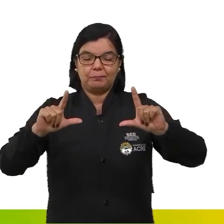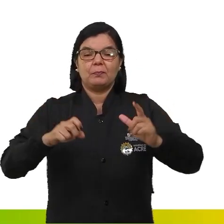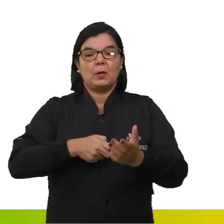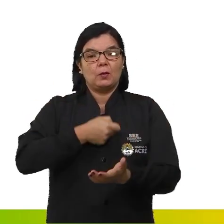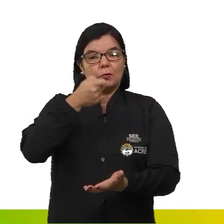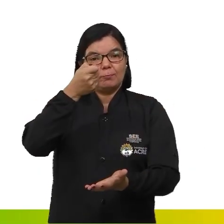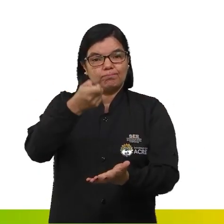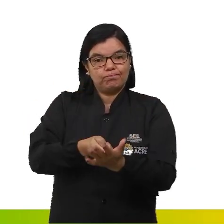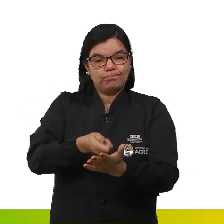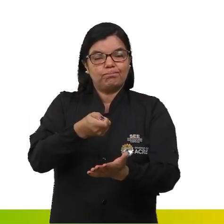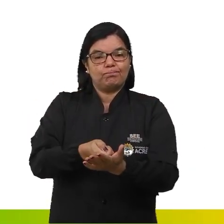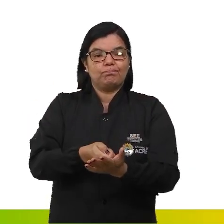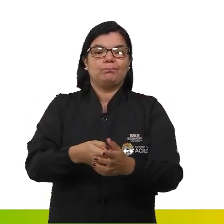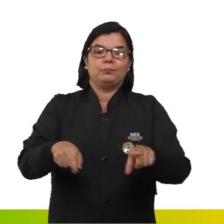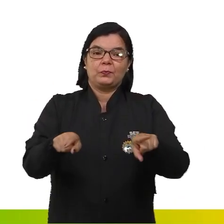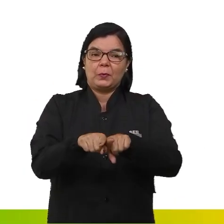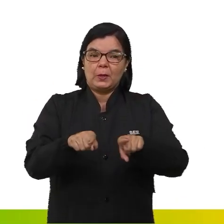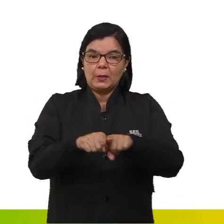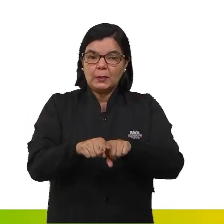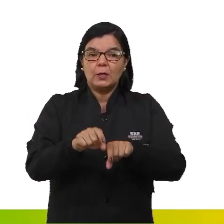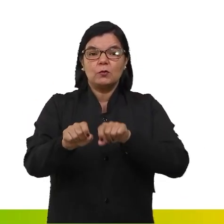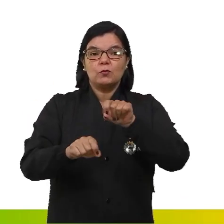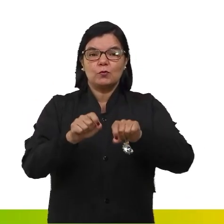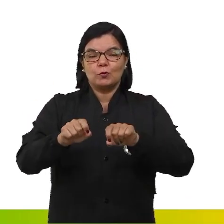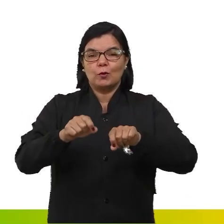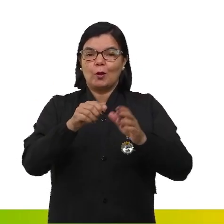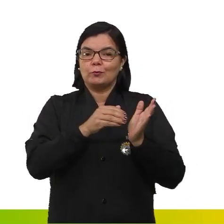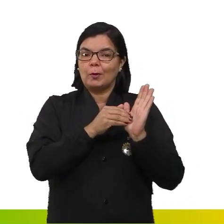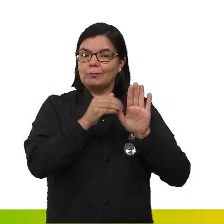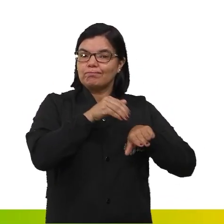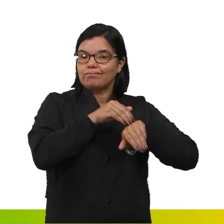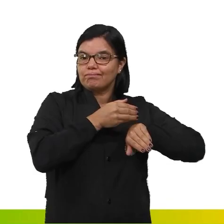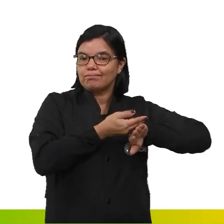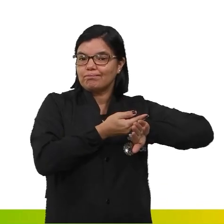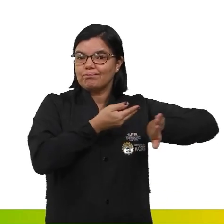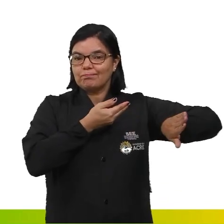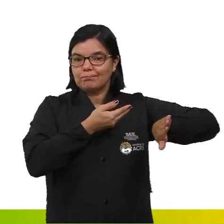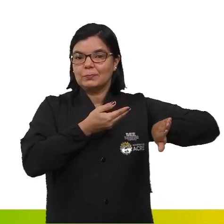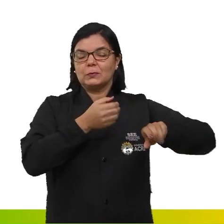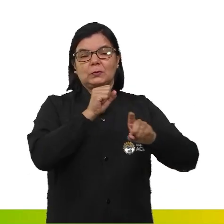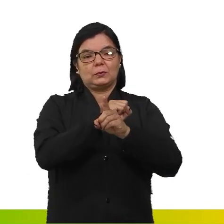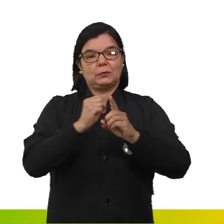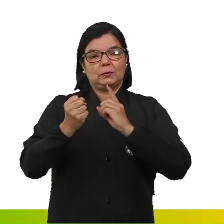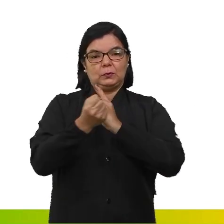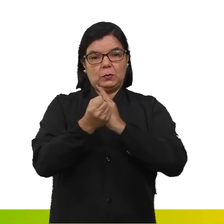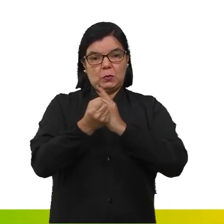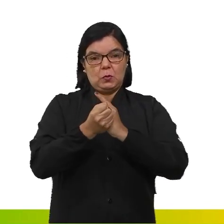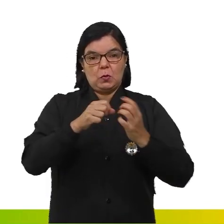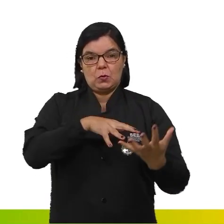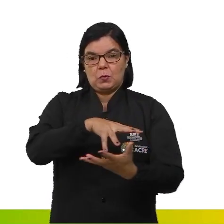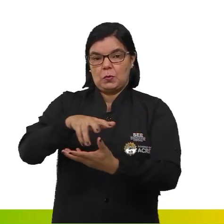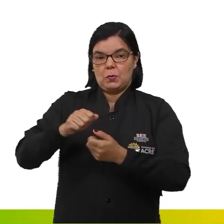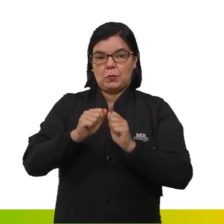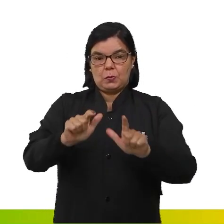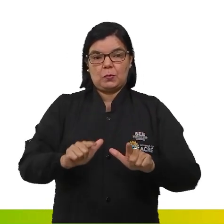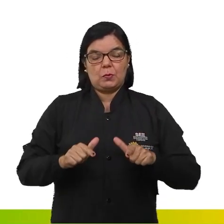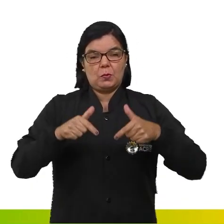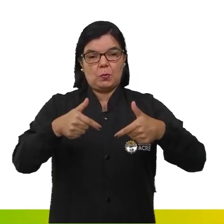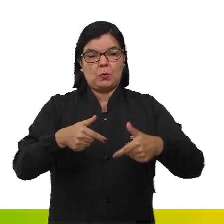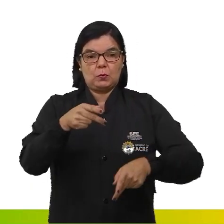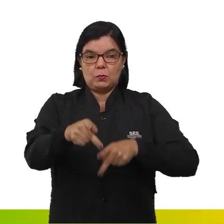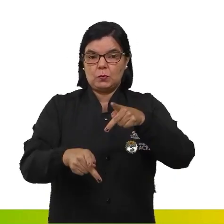impunidade e na persistência de exclusão social. Enquanto o mundo lida com o avanço